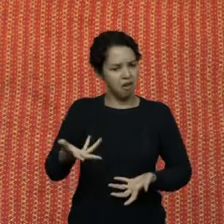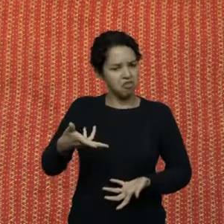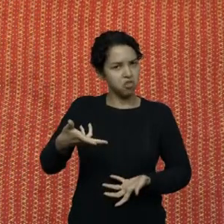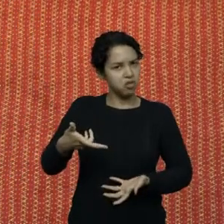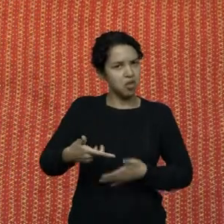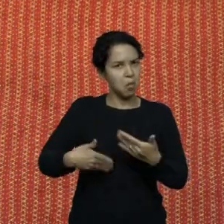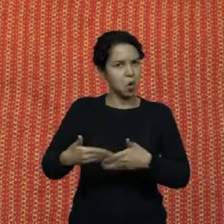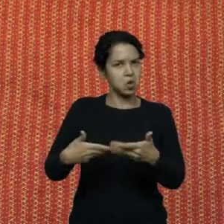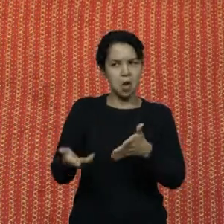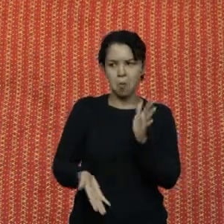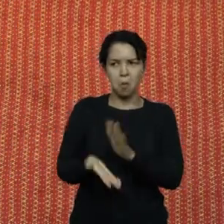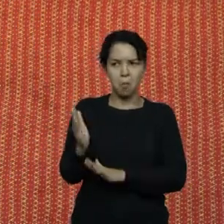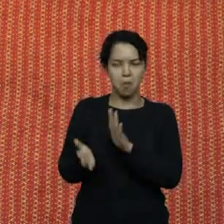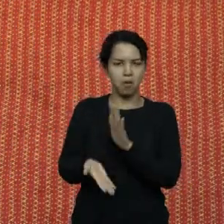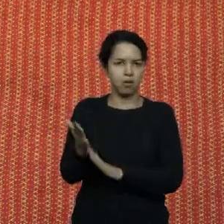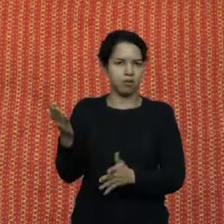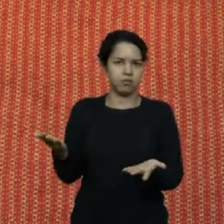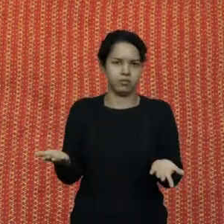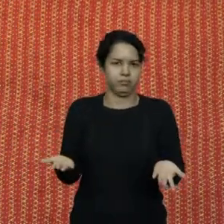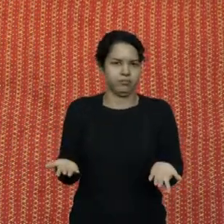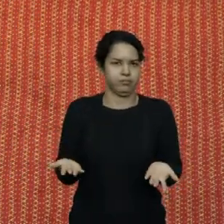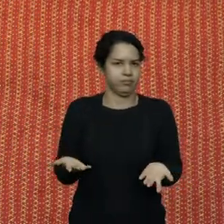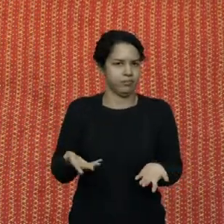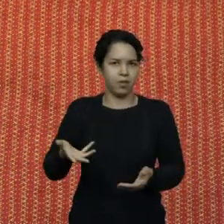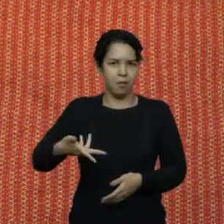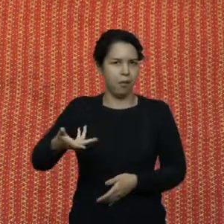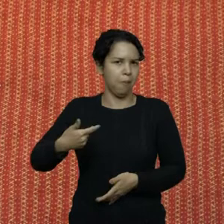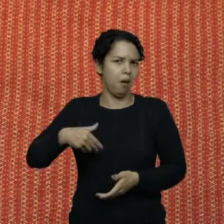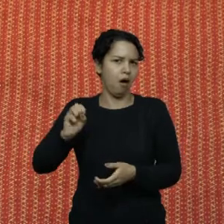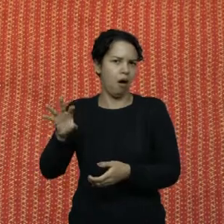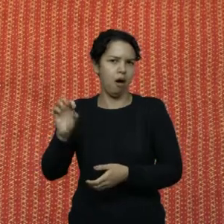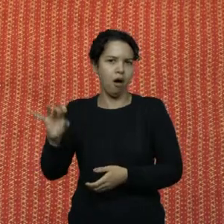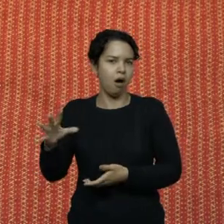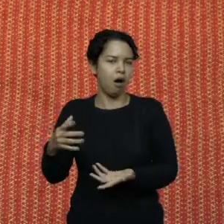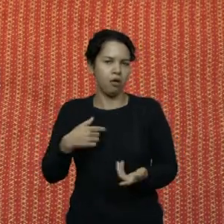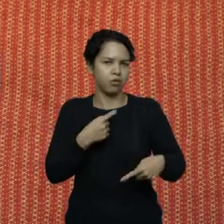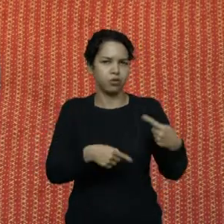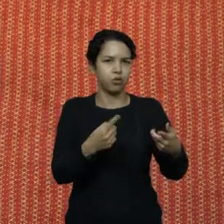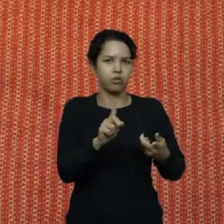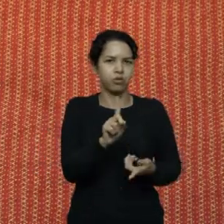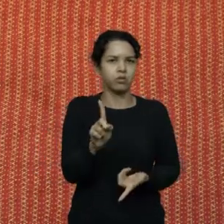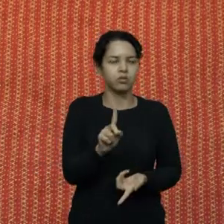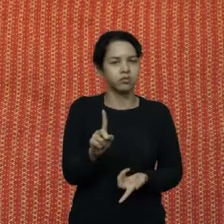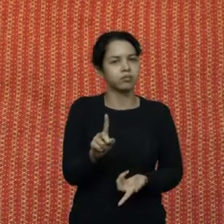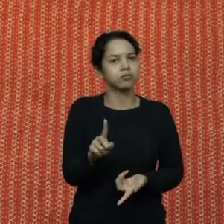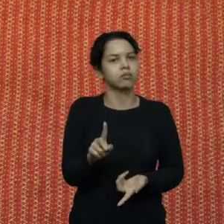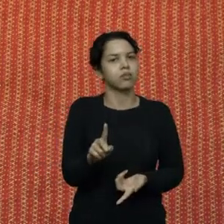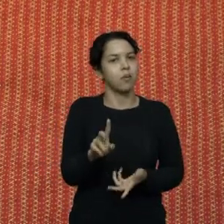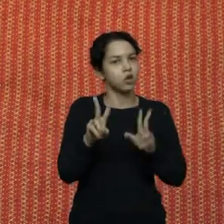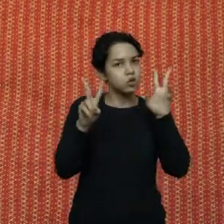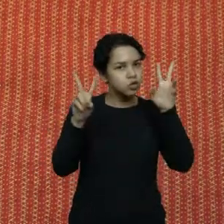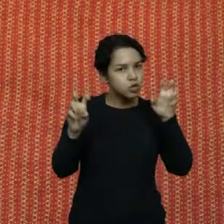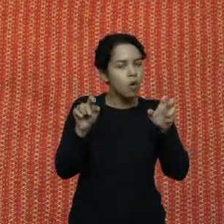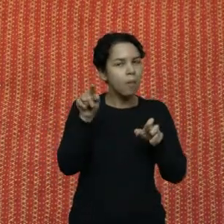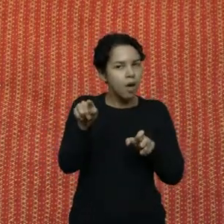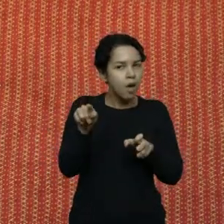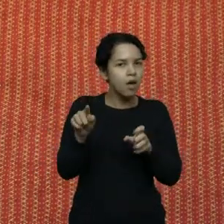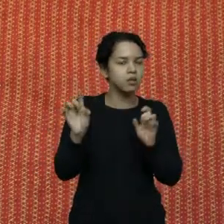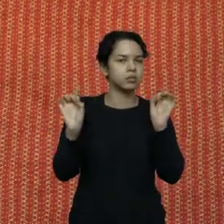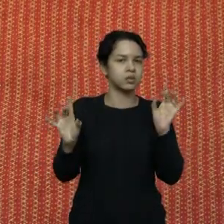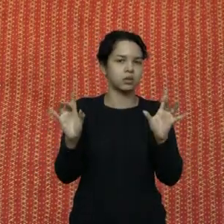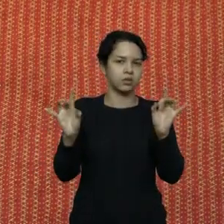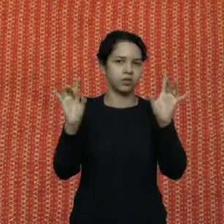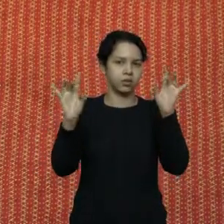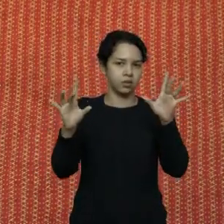processo vou meter o pé vamos embora vamos discutir isso não mas em relação a isso benefício a